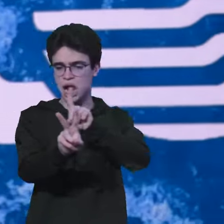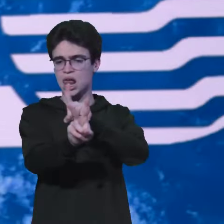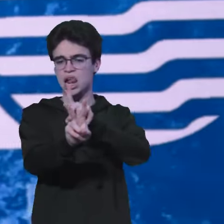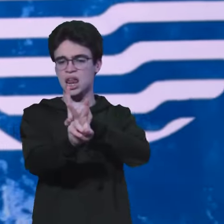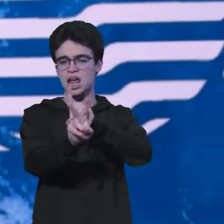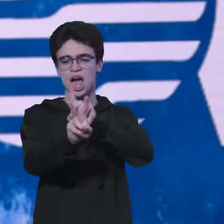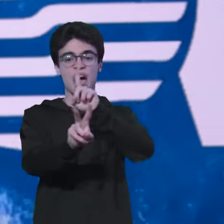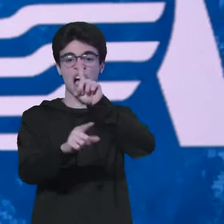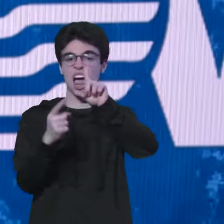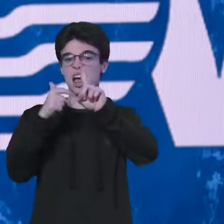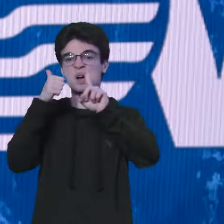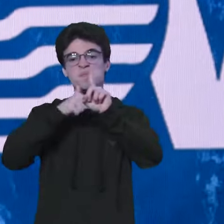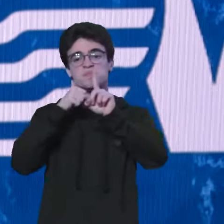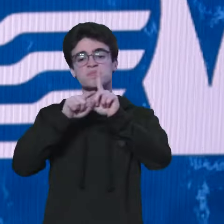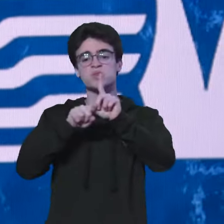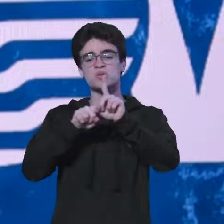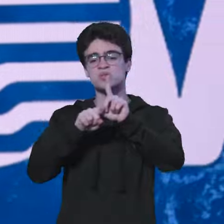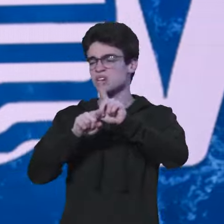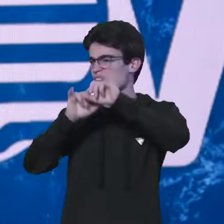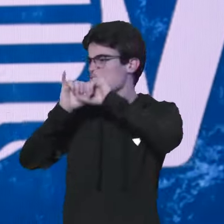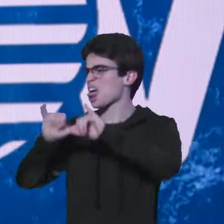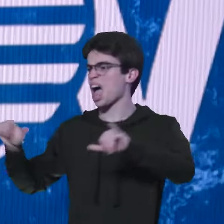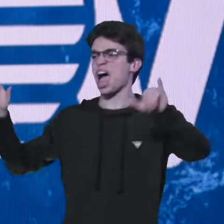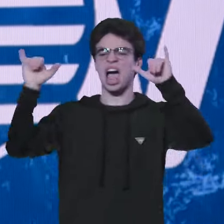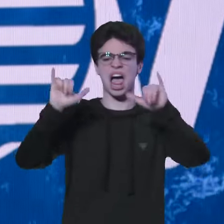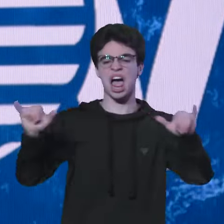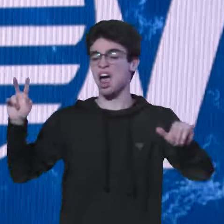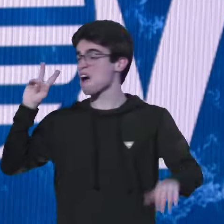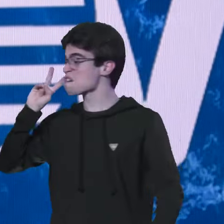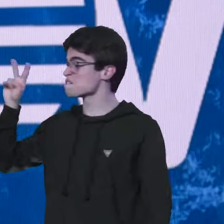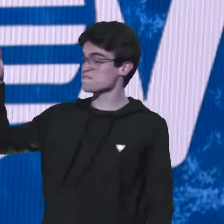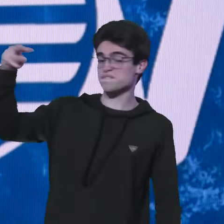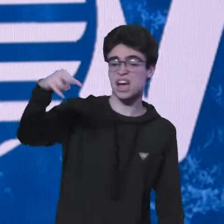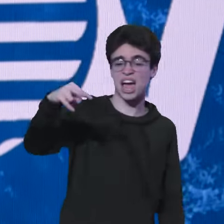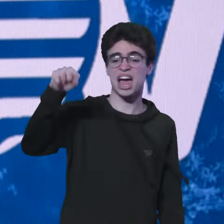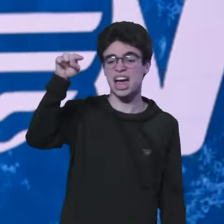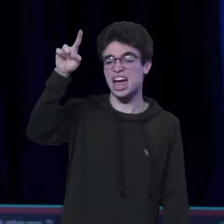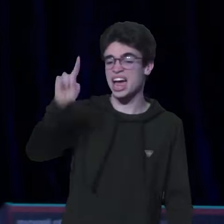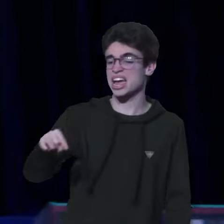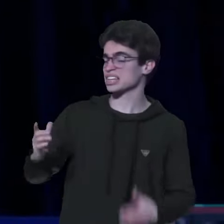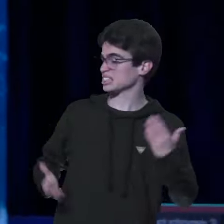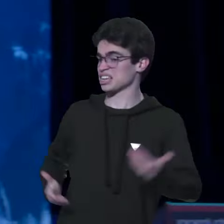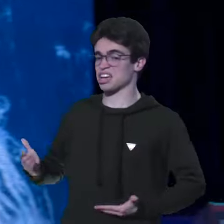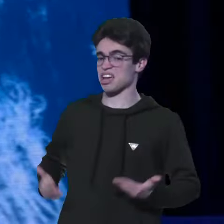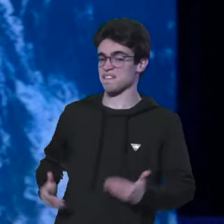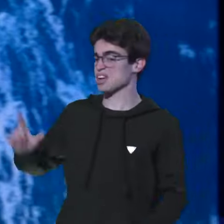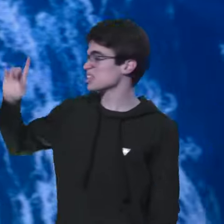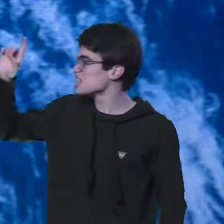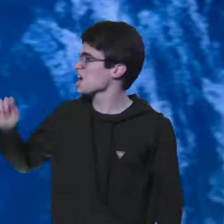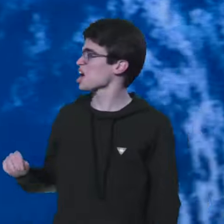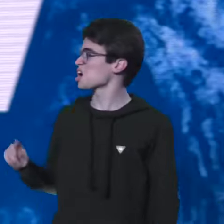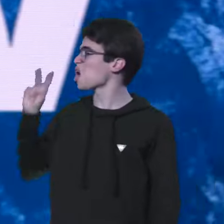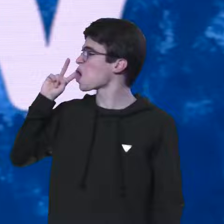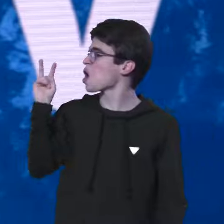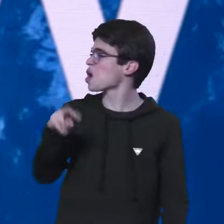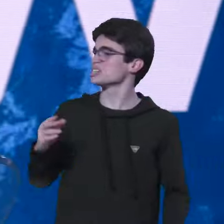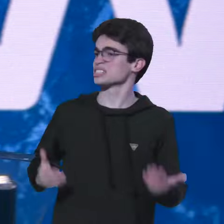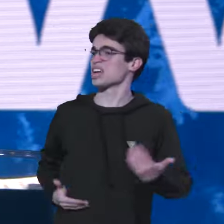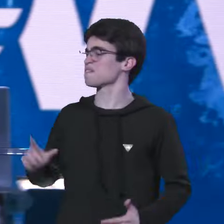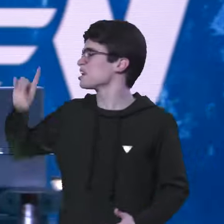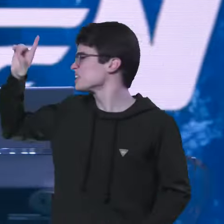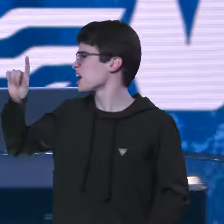mas começou a seguir os dois, gritando: "Vejam os servos do Deus Altíssimo, olhem os servos de Deus,